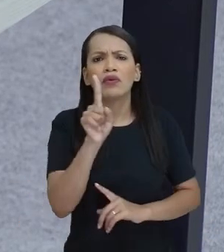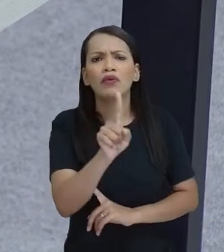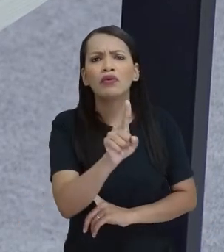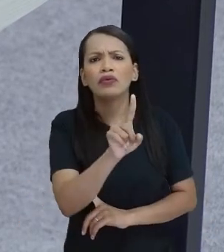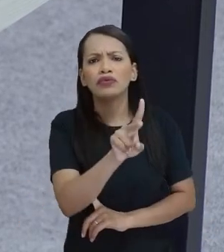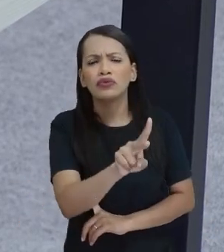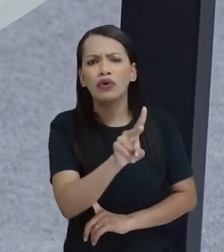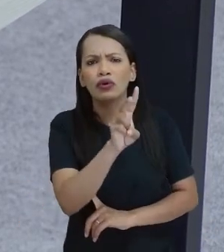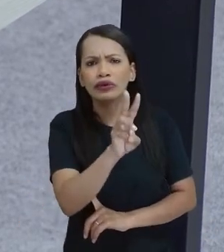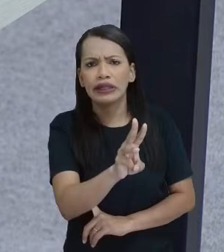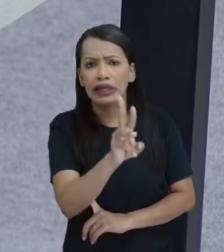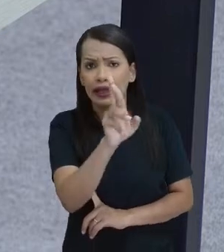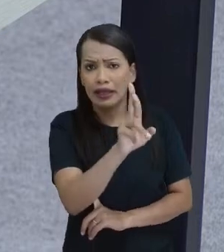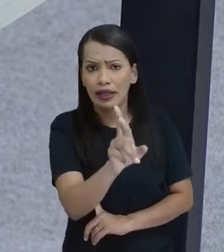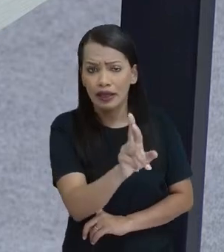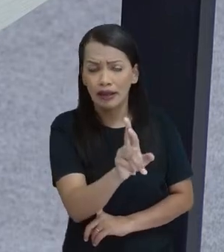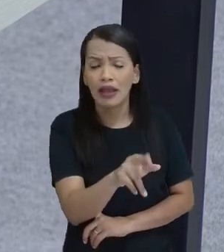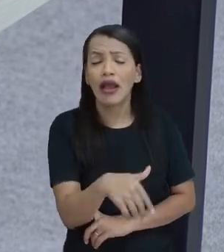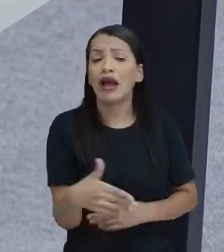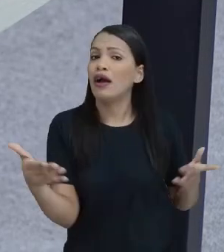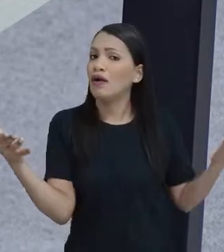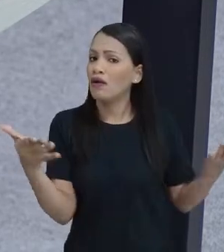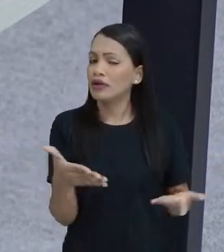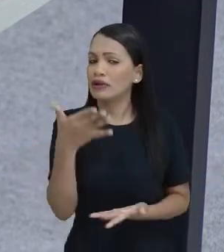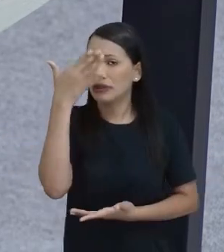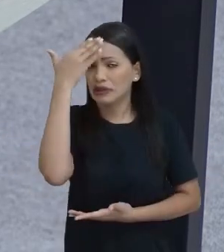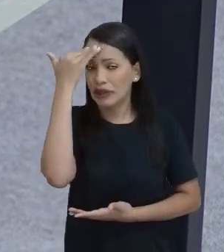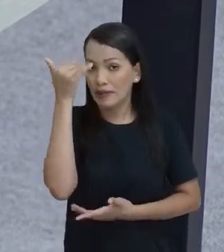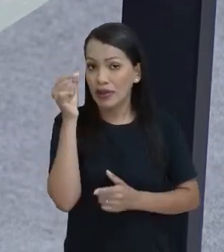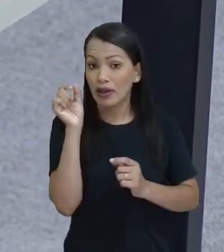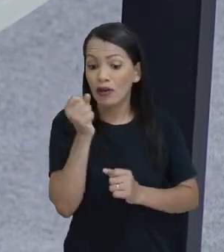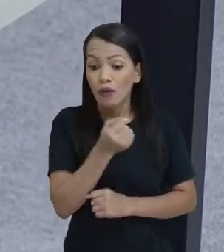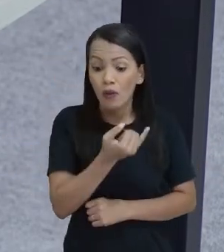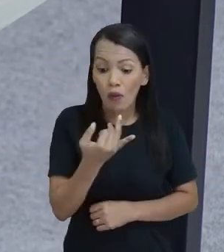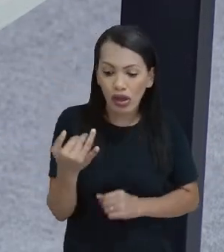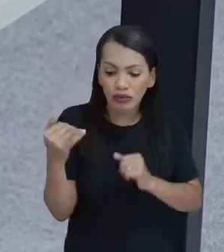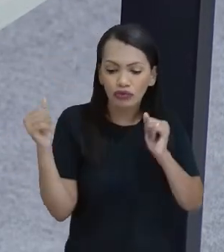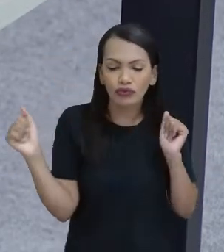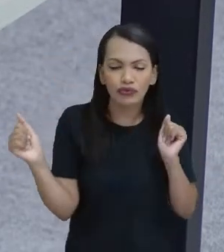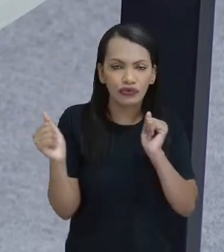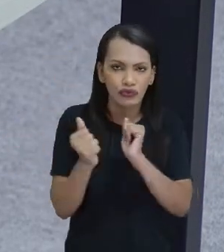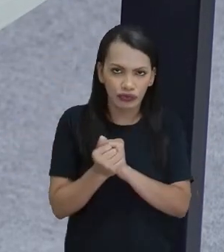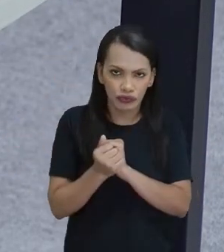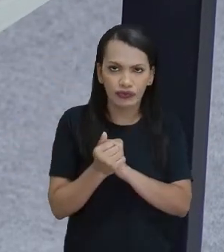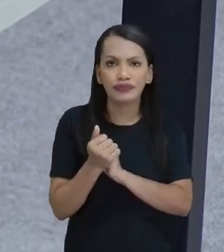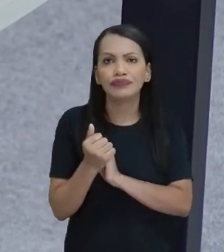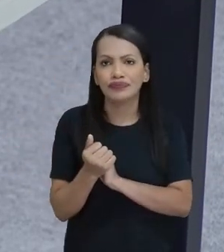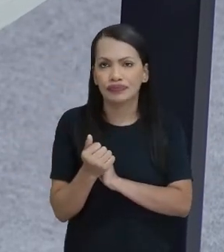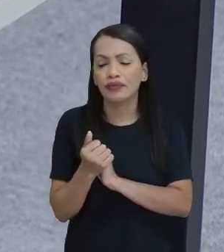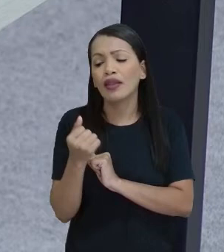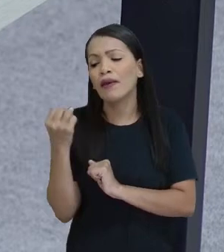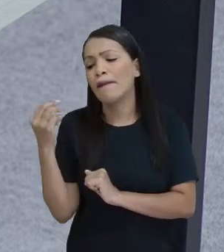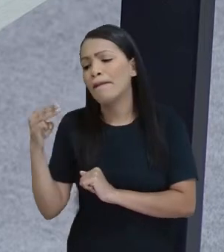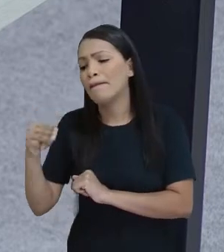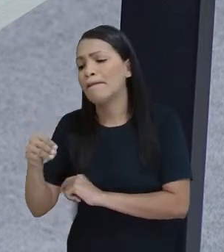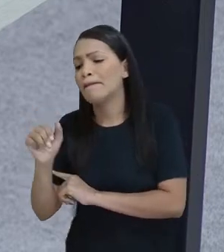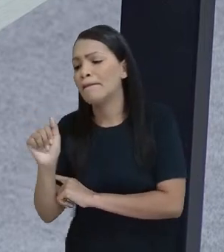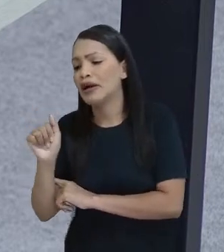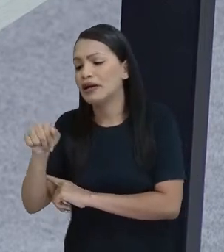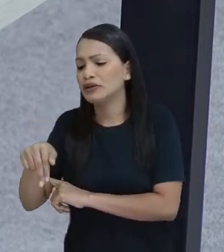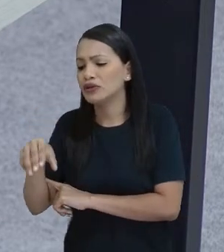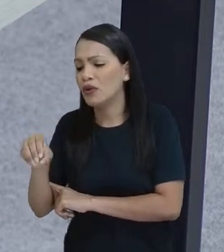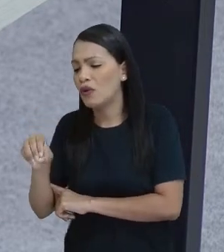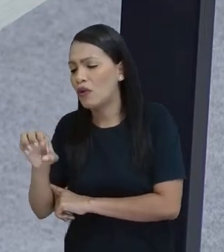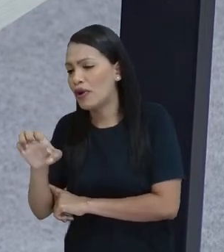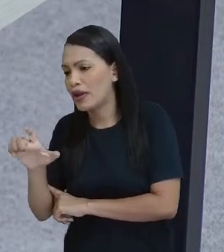ficar juntos. Se eu juntar a quantidade de Manuel mais a quantidade de Joaquim. E aí?